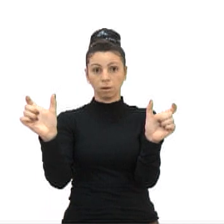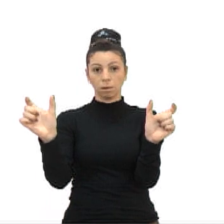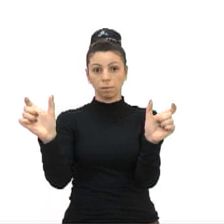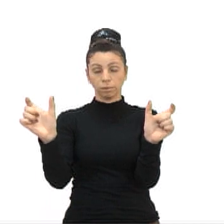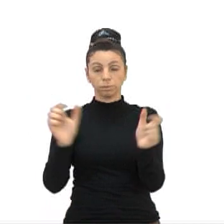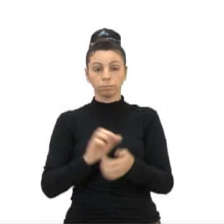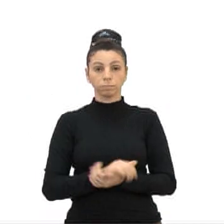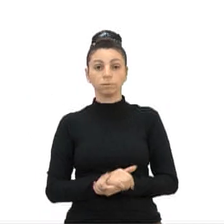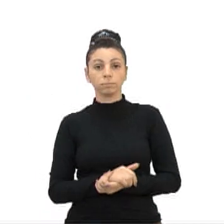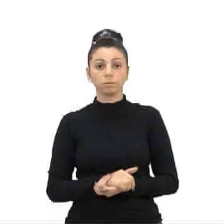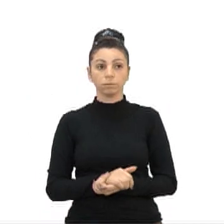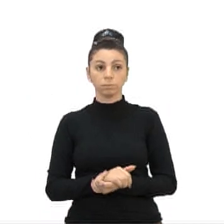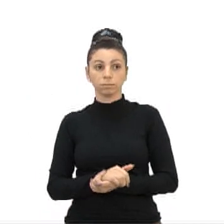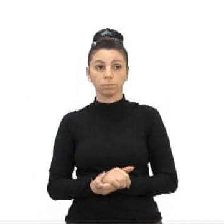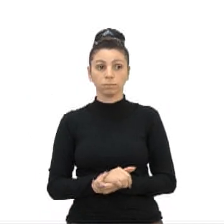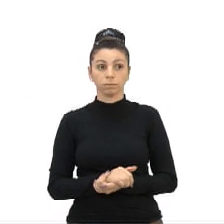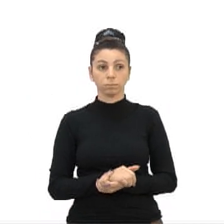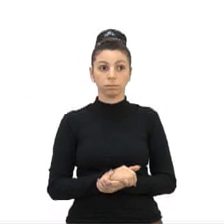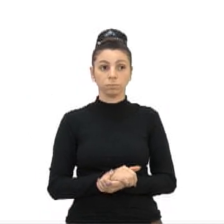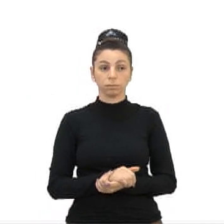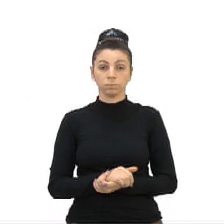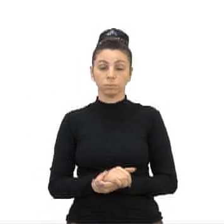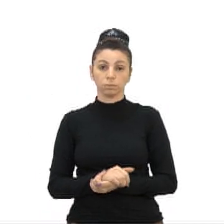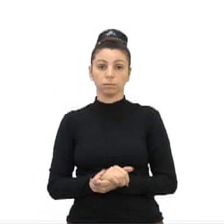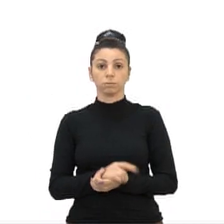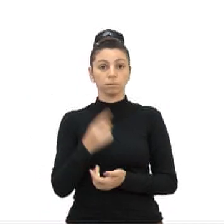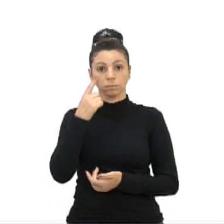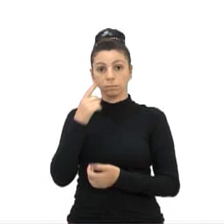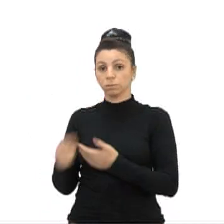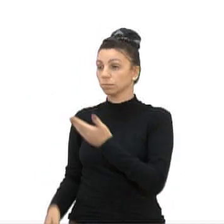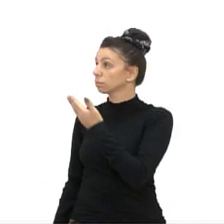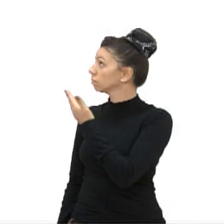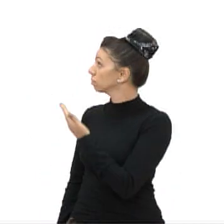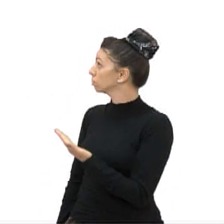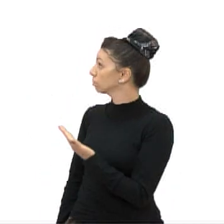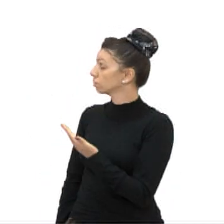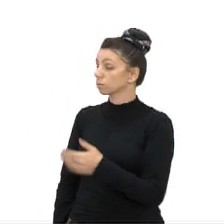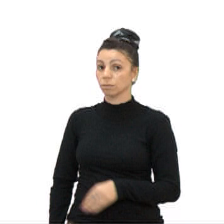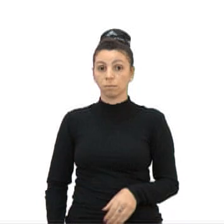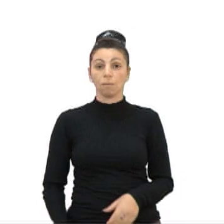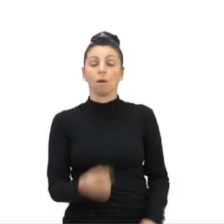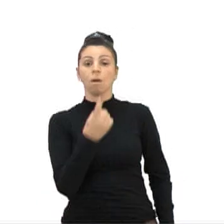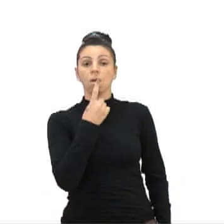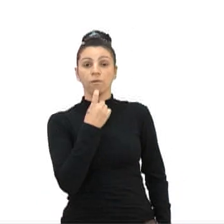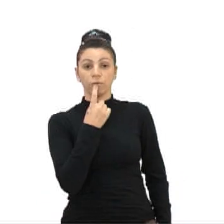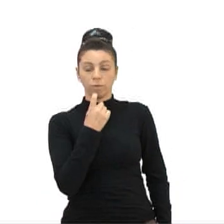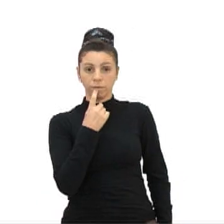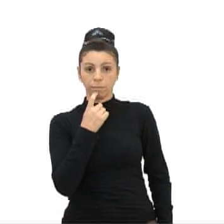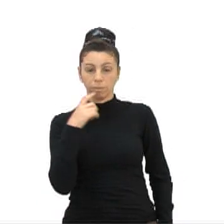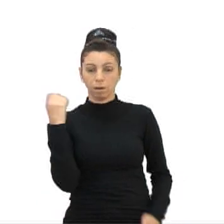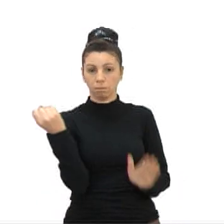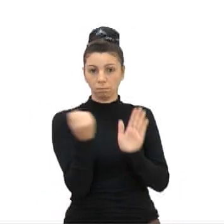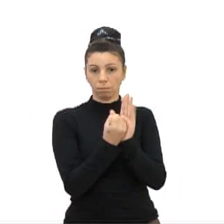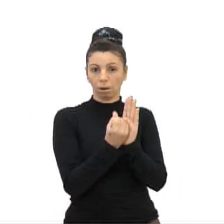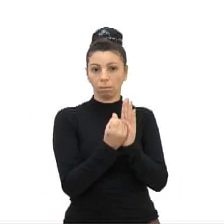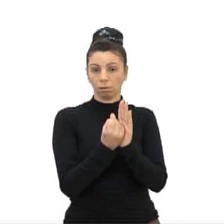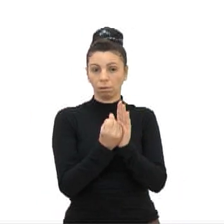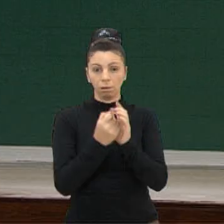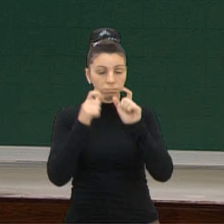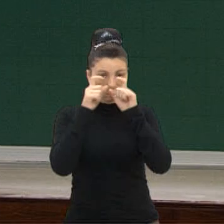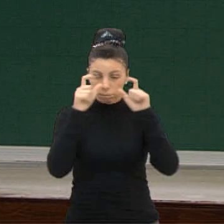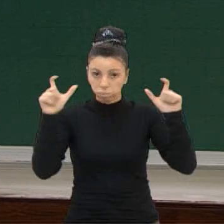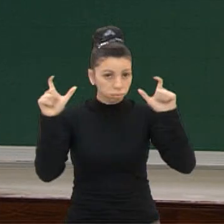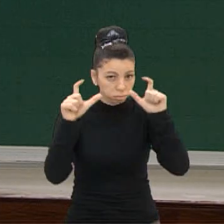ok? Até assinalei ali a desinência, número pessoal e modo temporal com a cor vermelha, né? Deixei a letra ali na cor vermelha